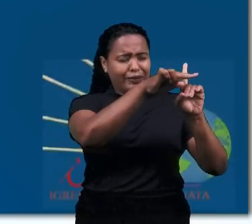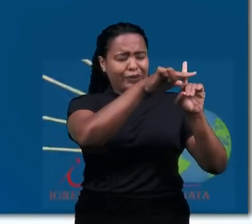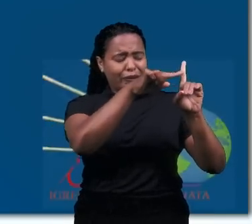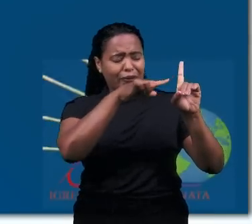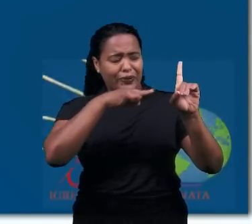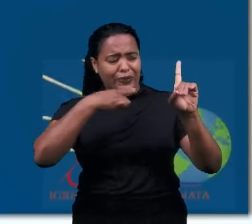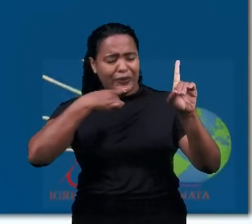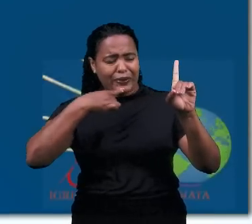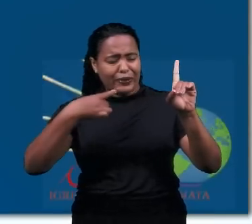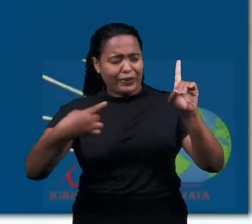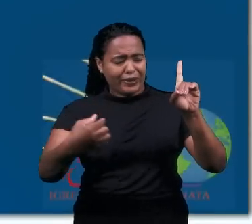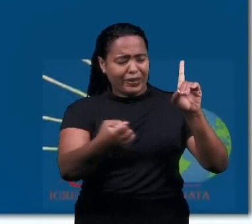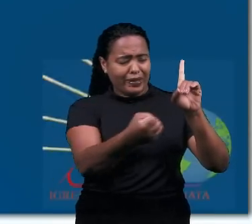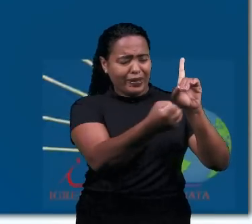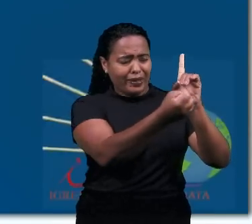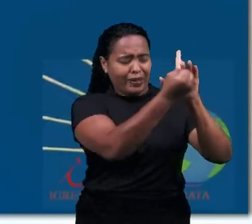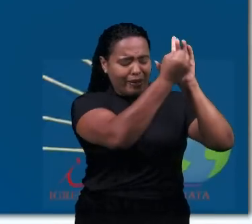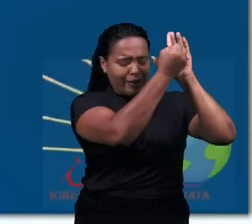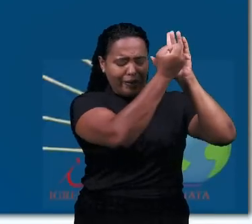Glória a Jesus.